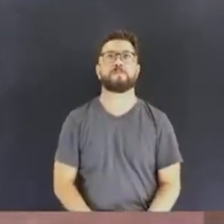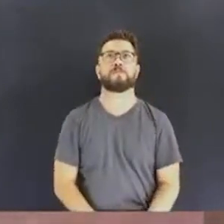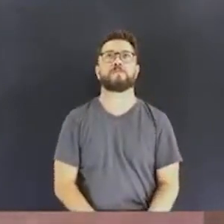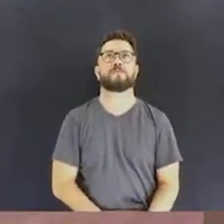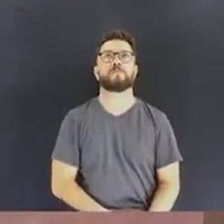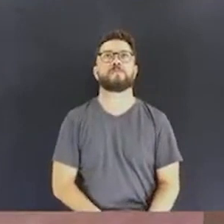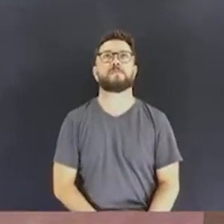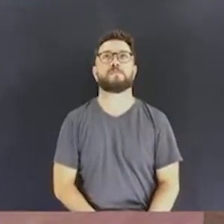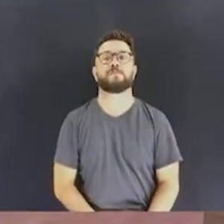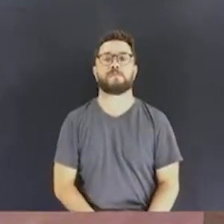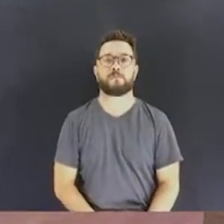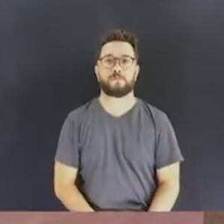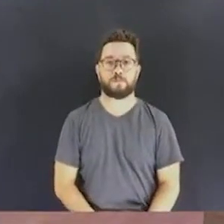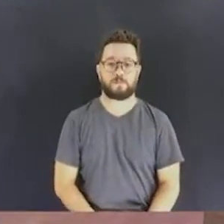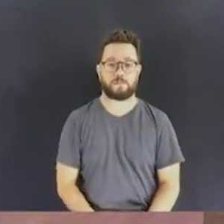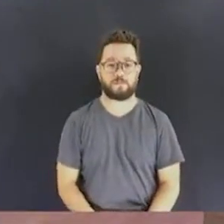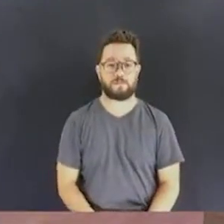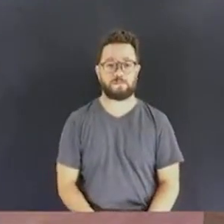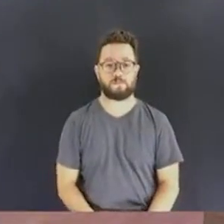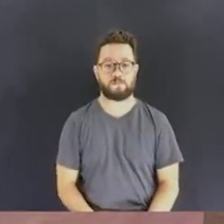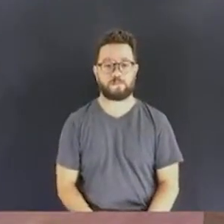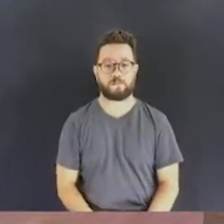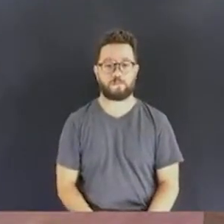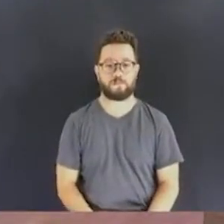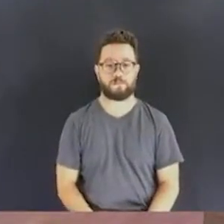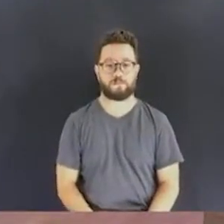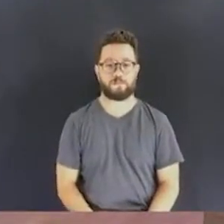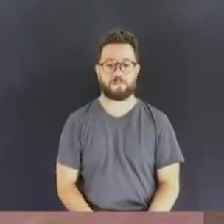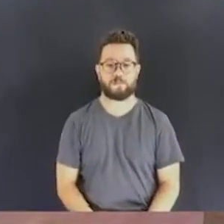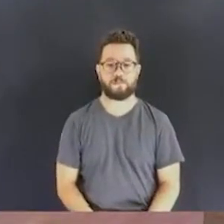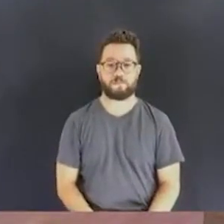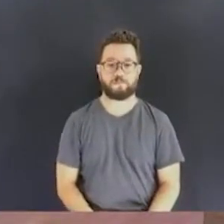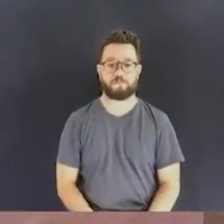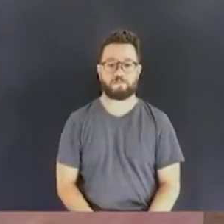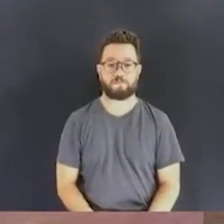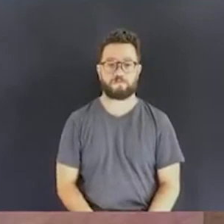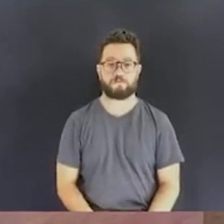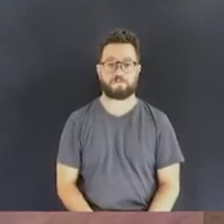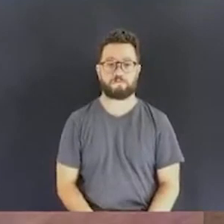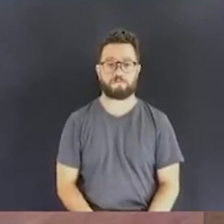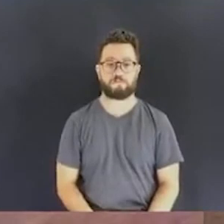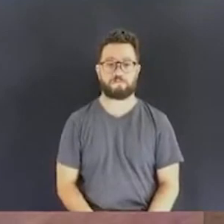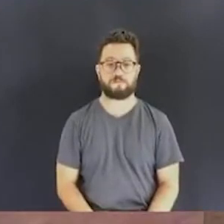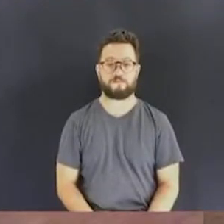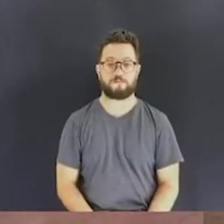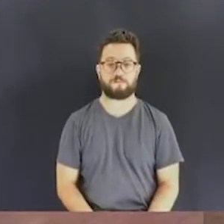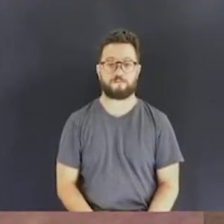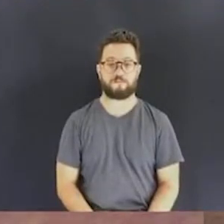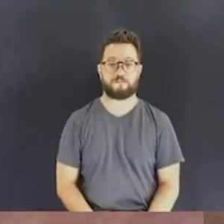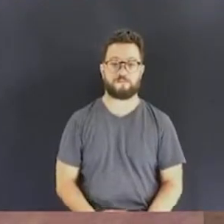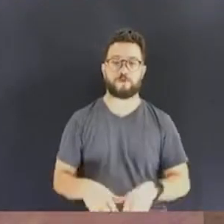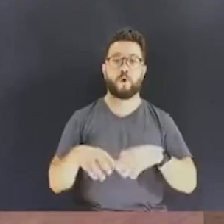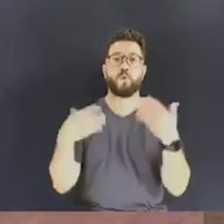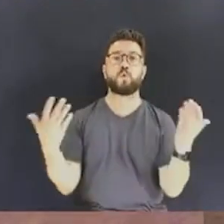das receitas, dos impostos municipais. A pergunta é, o município tem margem para criar faixa de isenção e redução